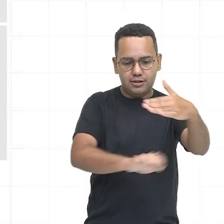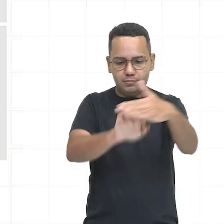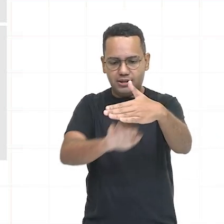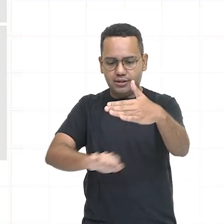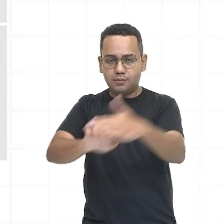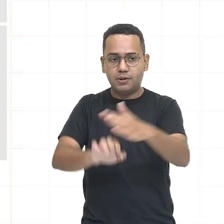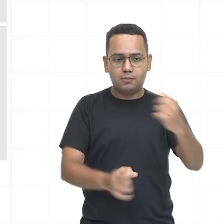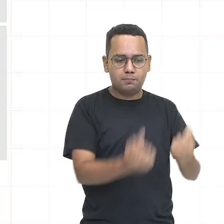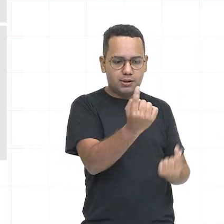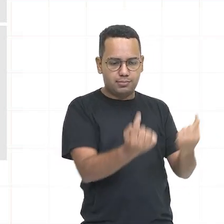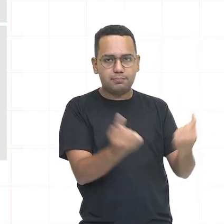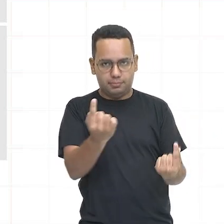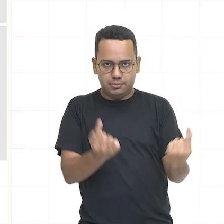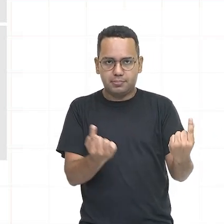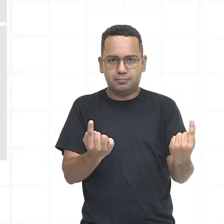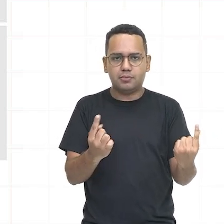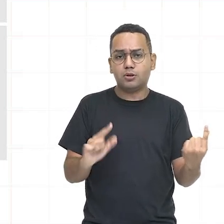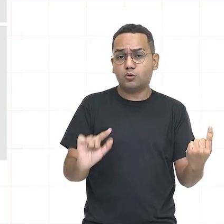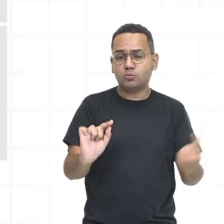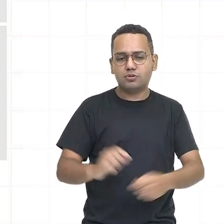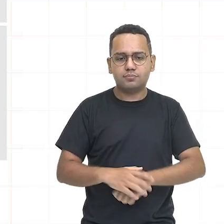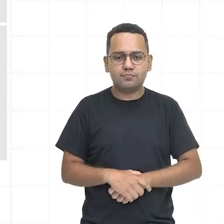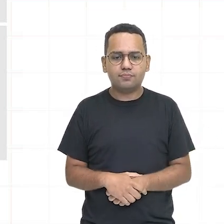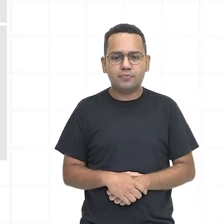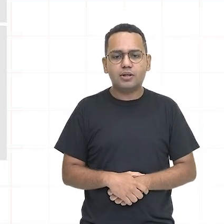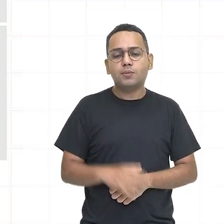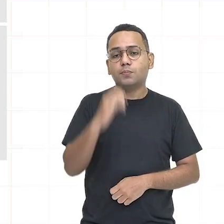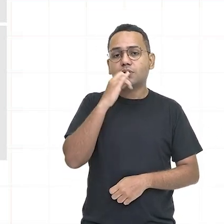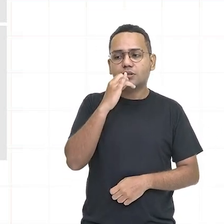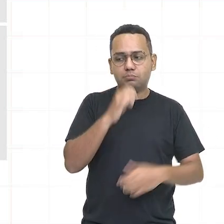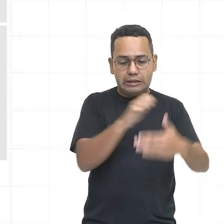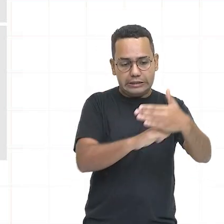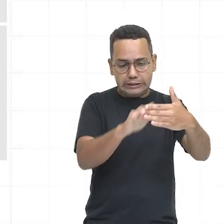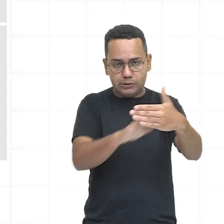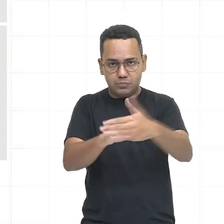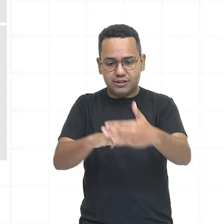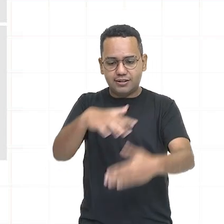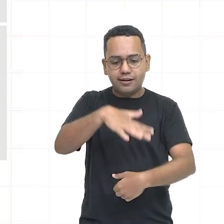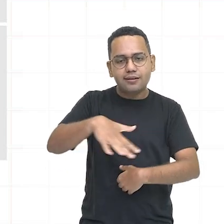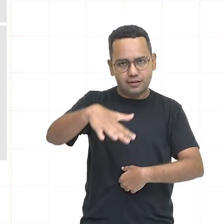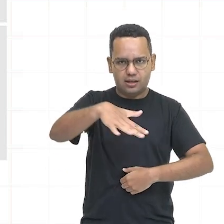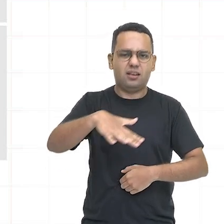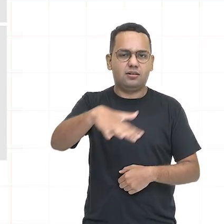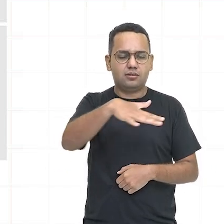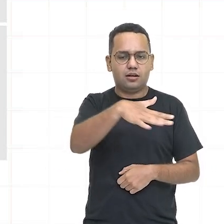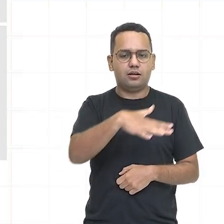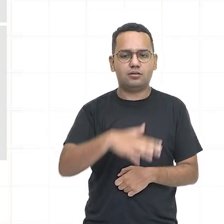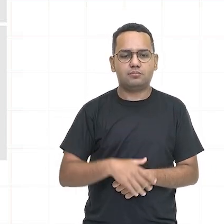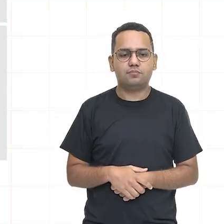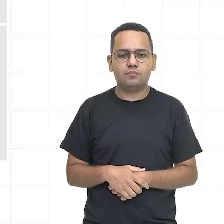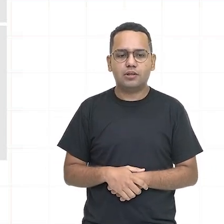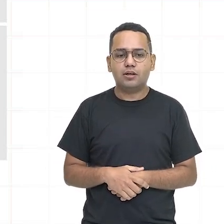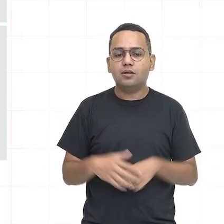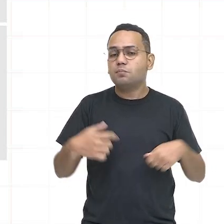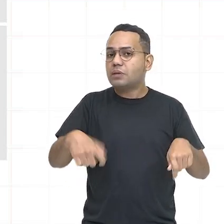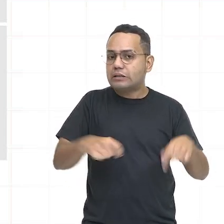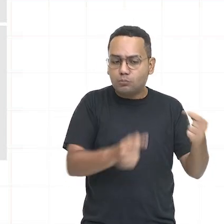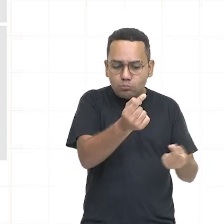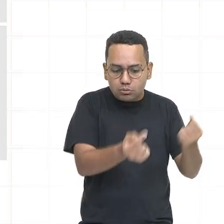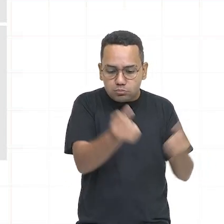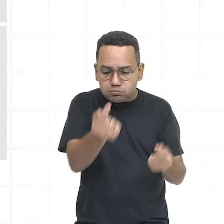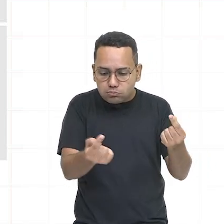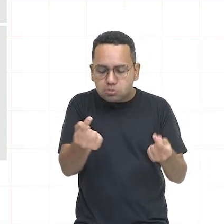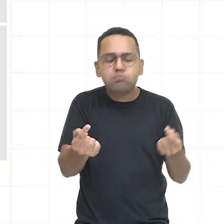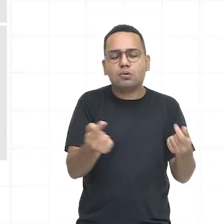competitividade, né, ela vai permitir que as empresas europeias, elas sejam mais